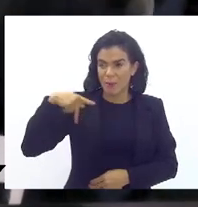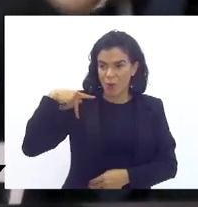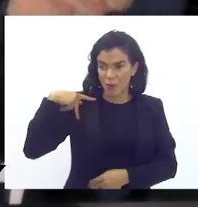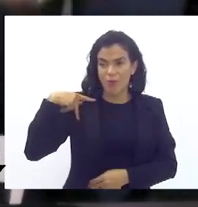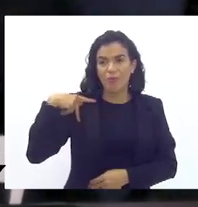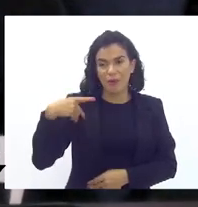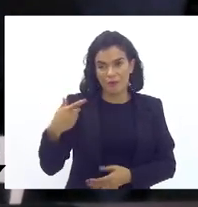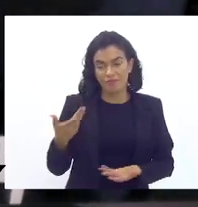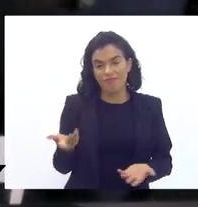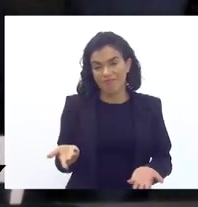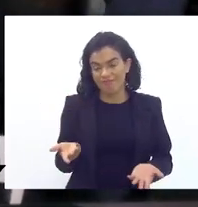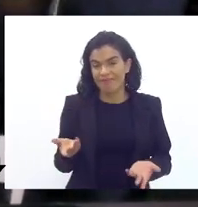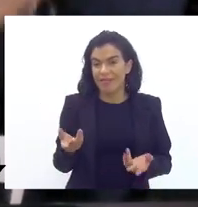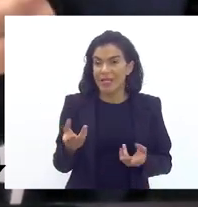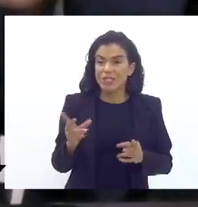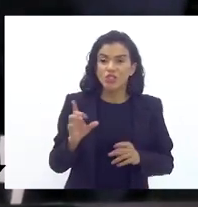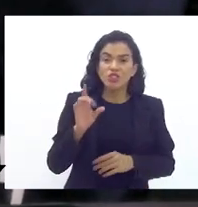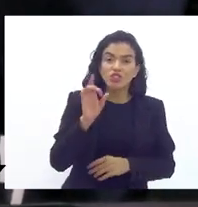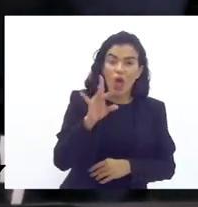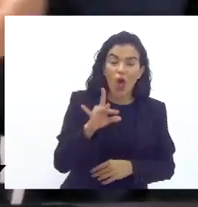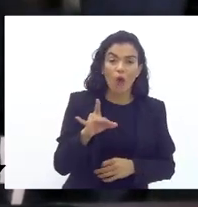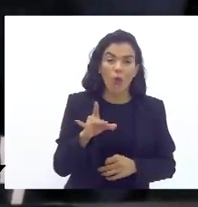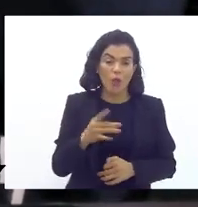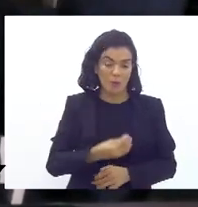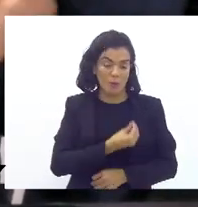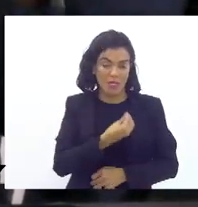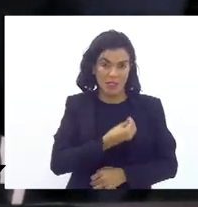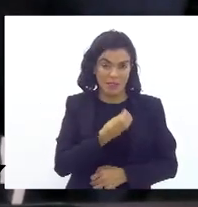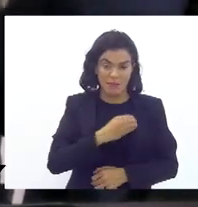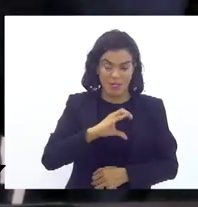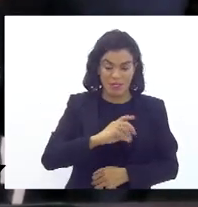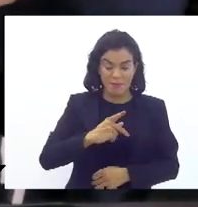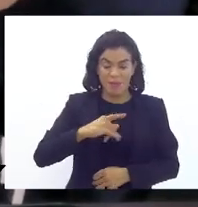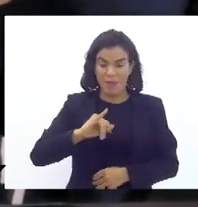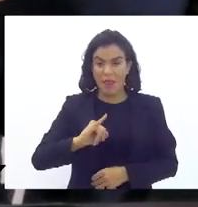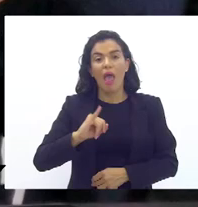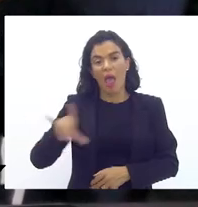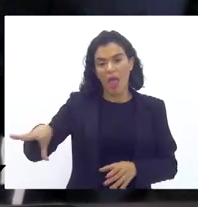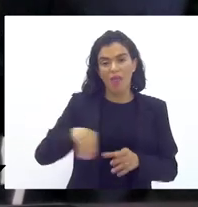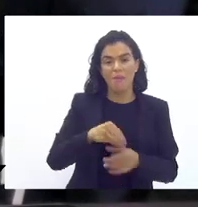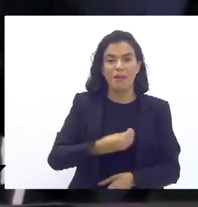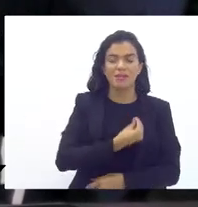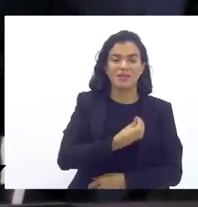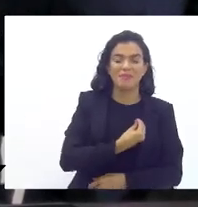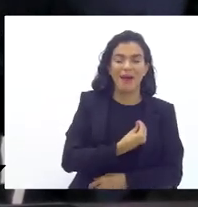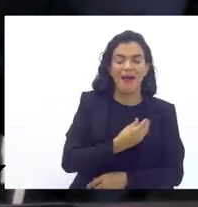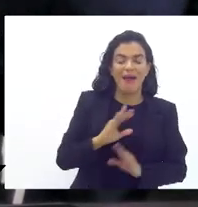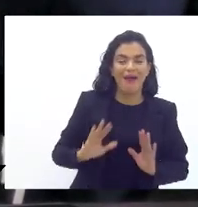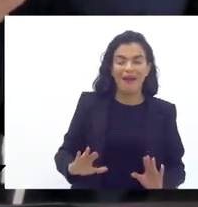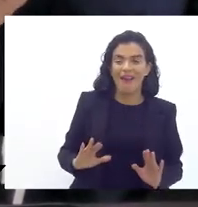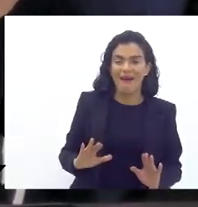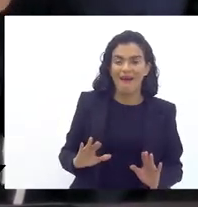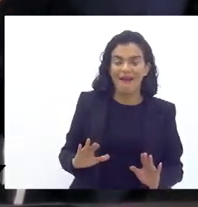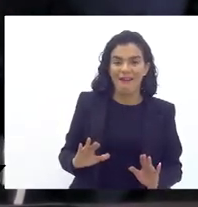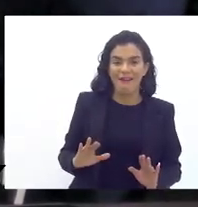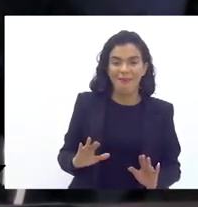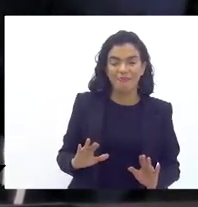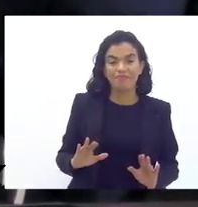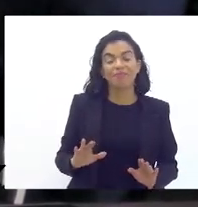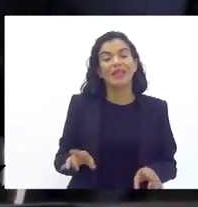parte desse processo só quando tem CPI o próprio Parlamento por via de consequência